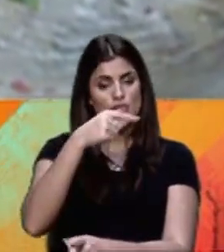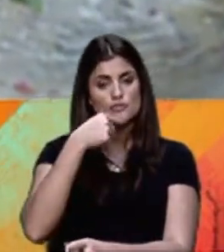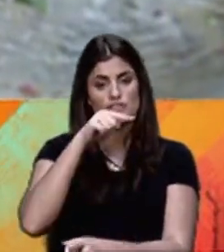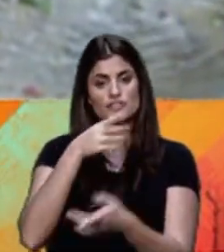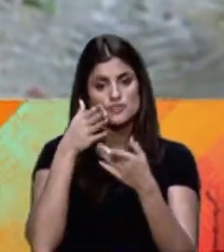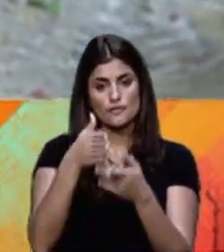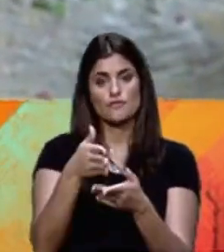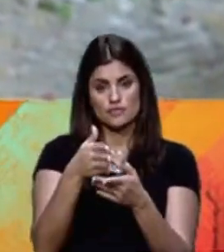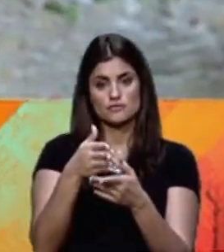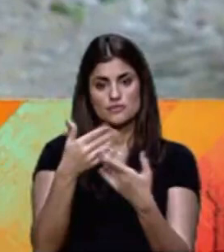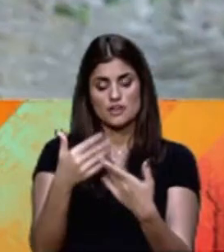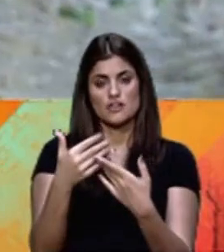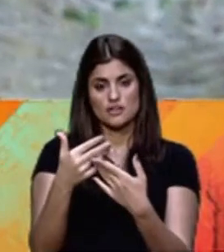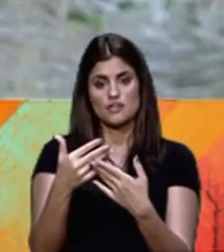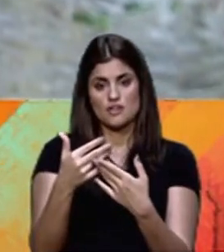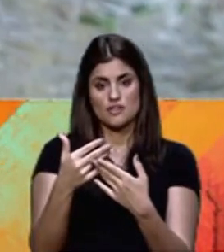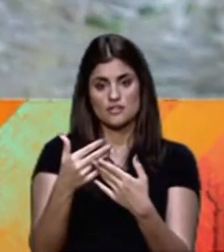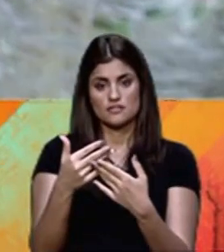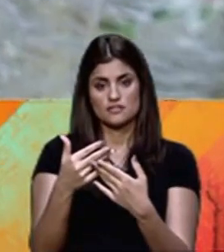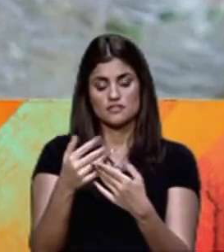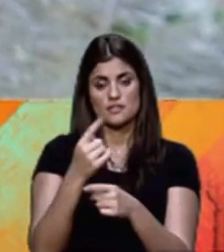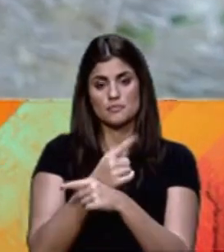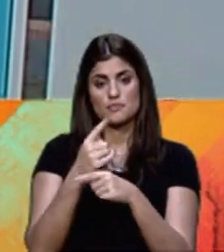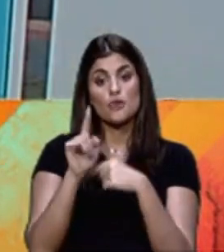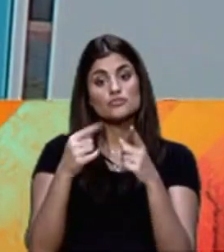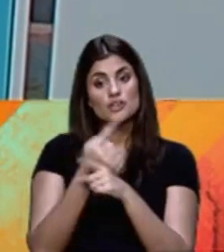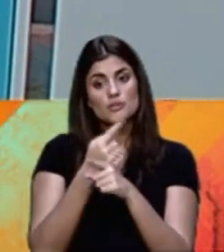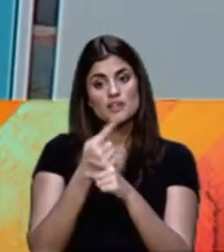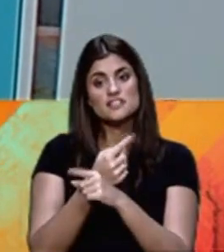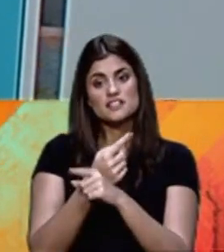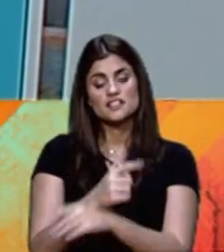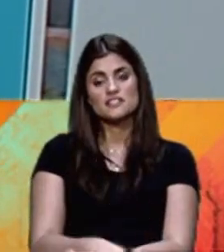gratinar. Sónia, mas agora depois, lá está. Mas já era outra coisa.